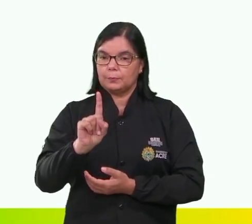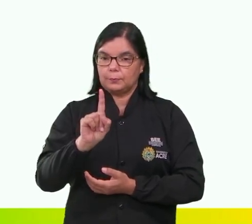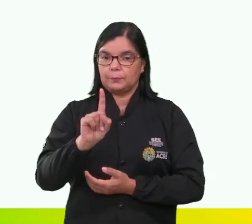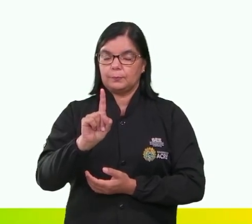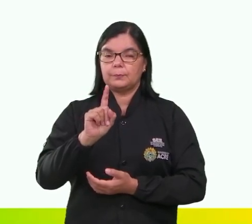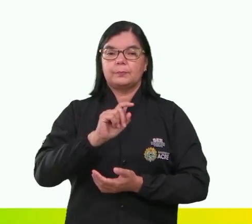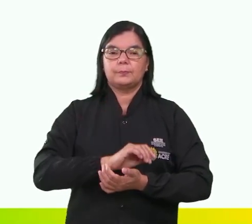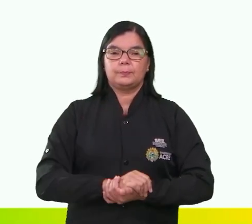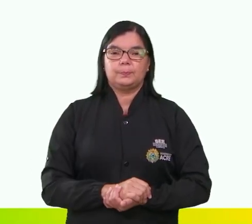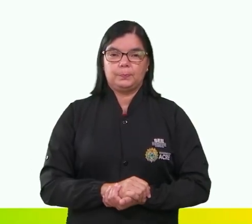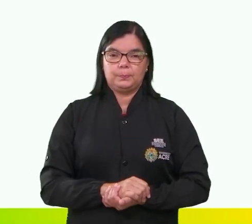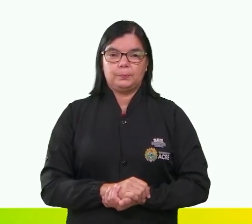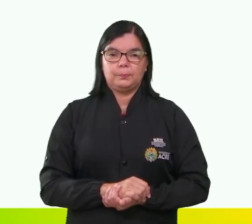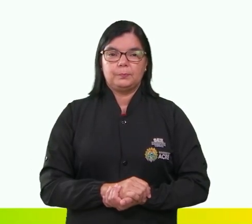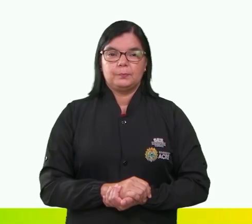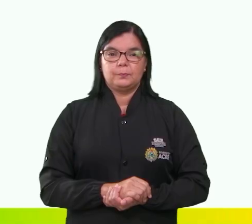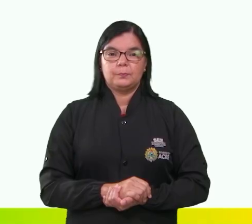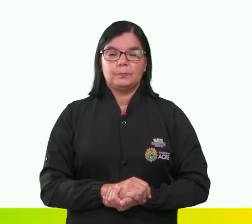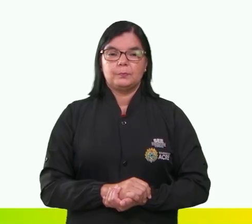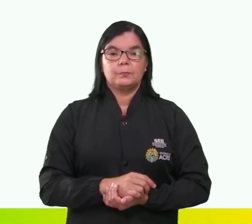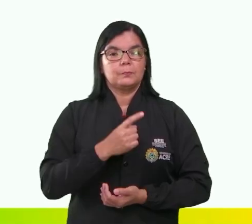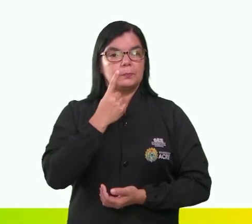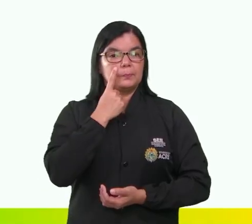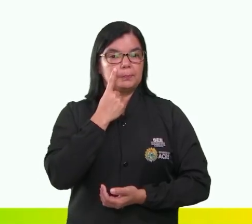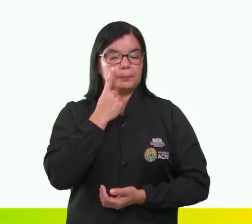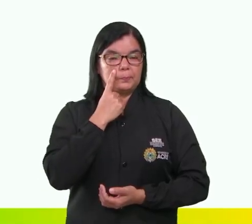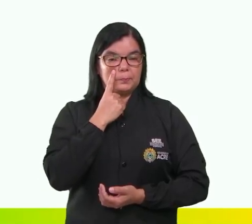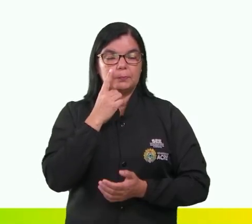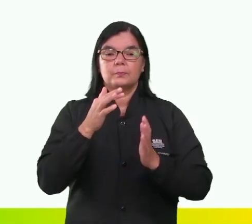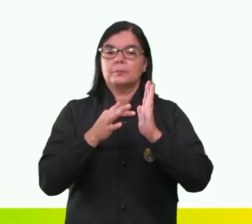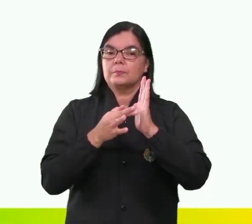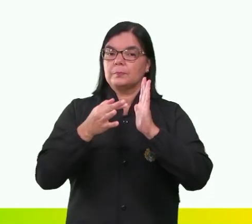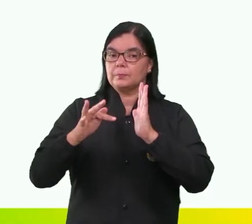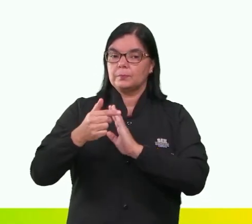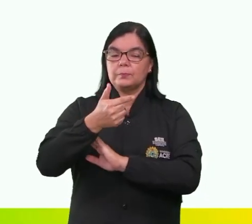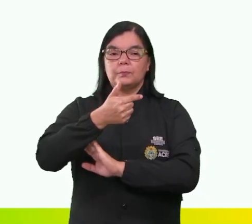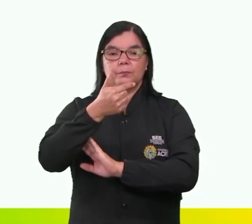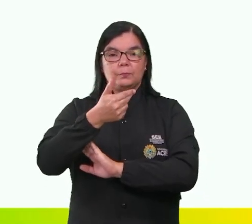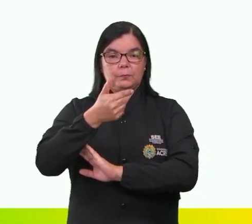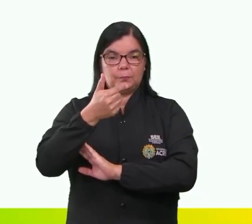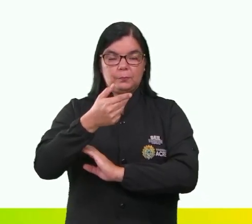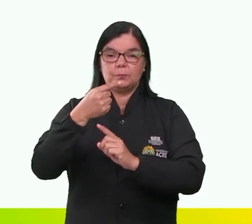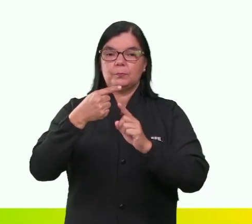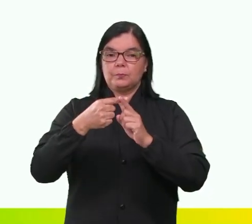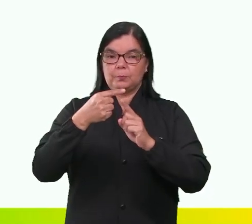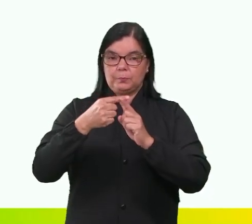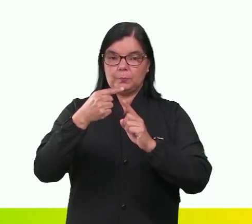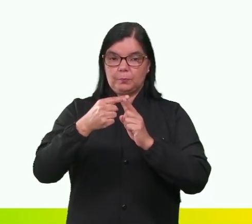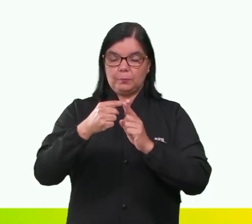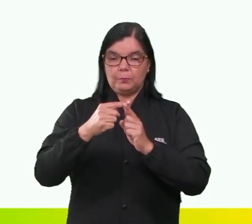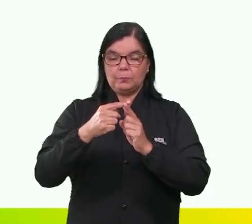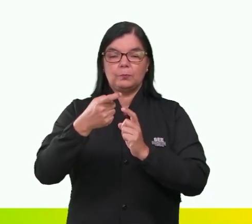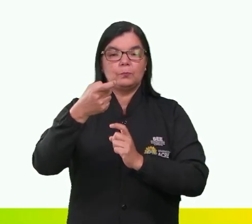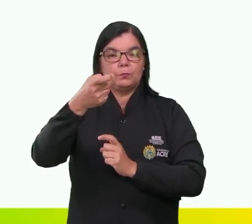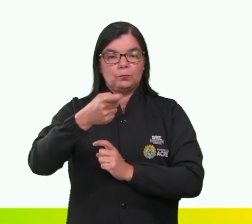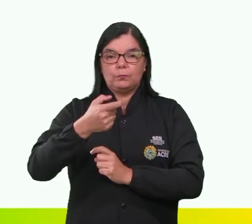igual a 1. Observem que é uma função quadrática, porque o